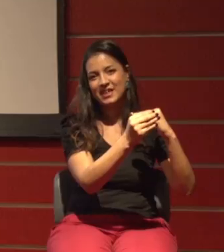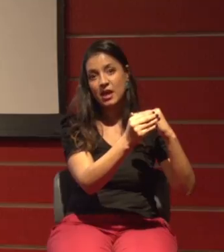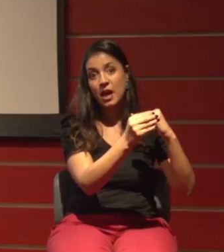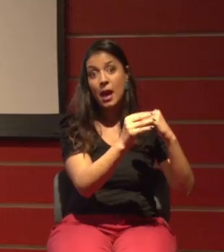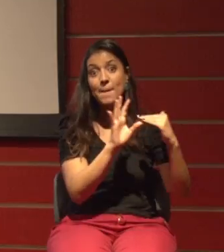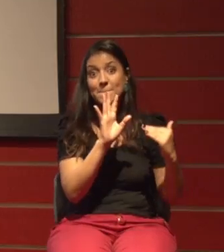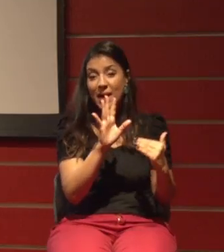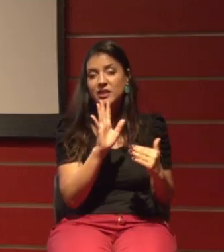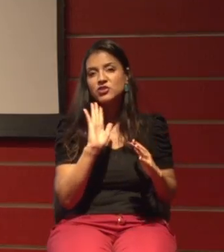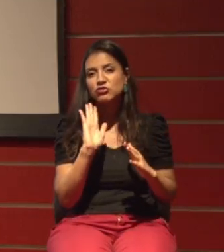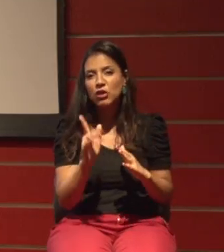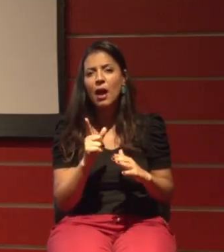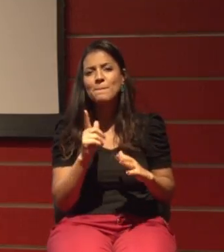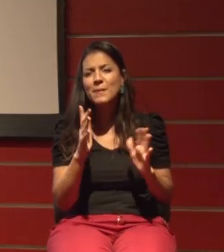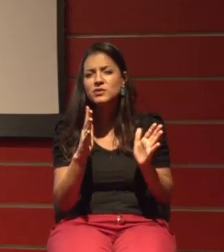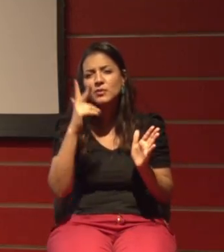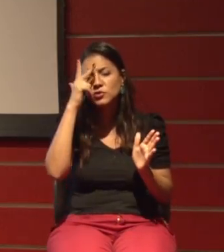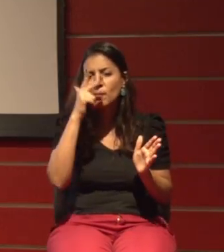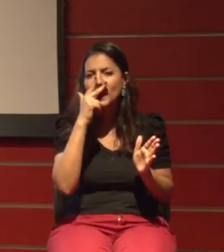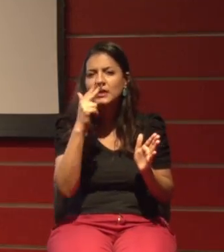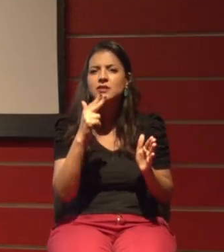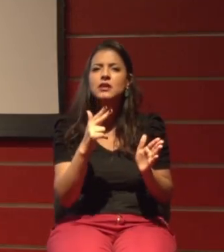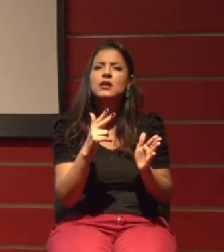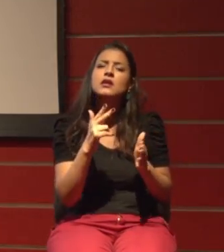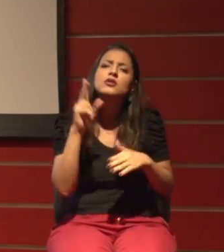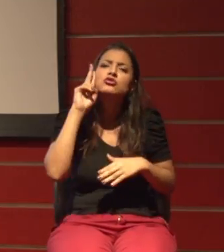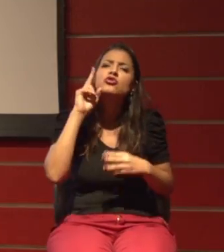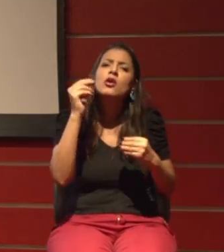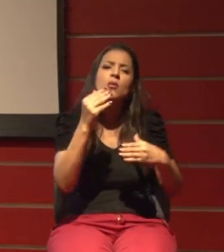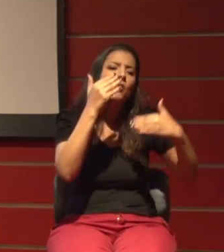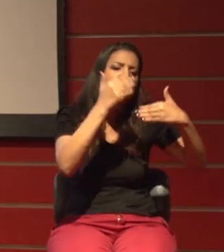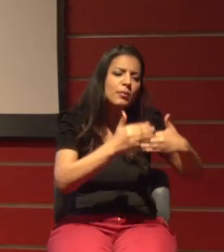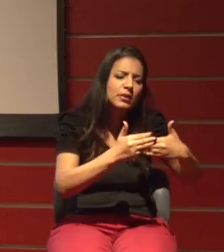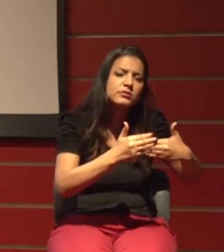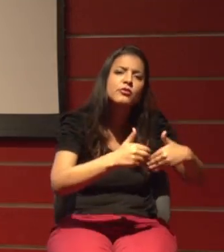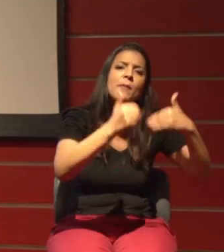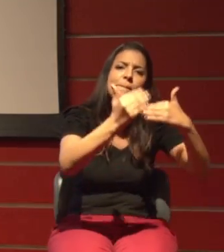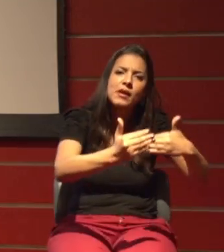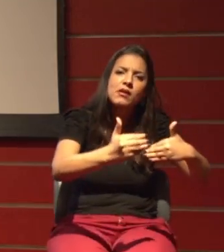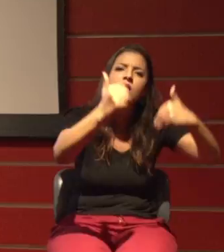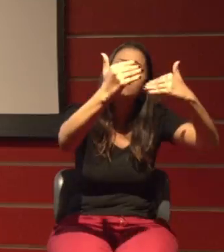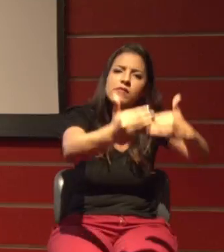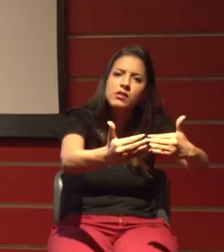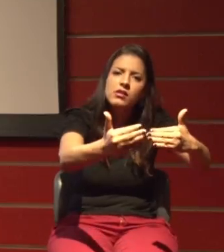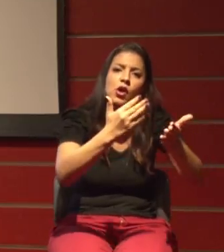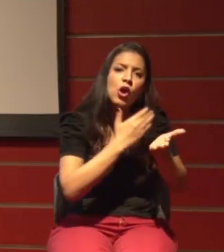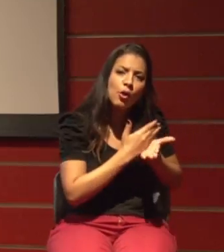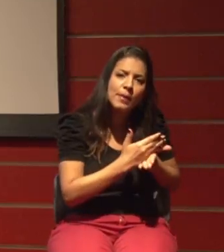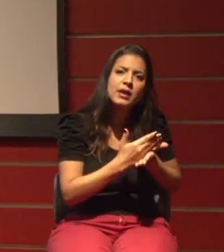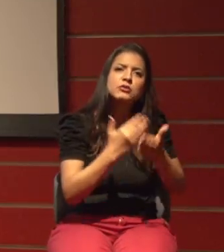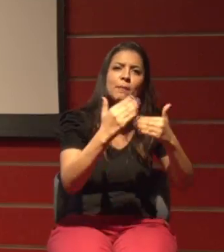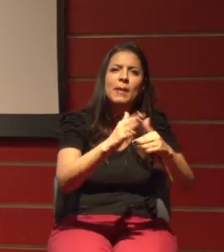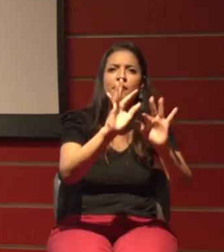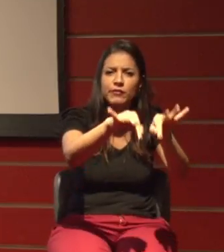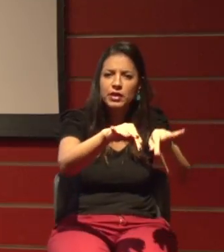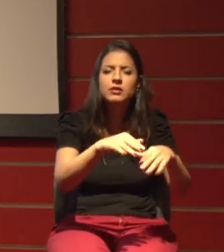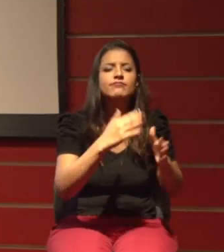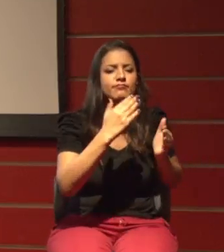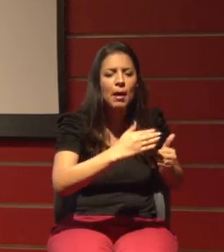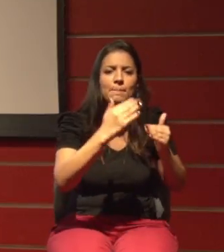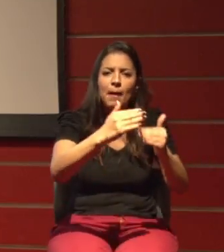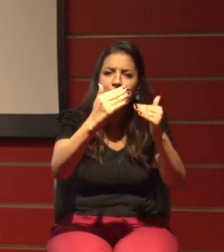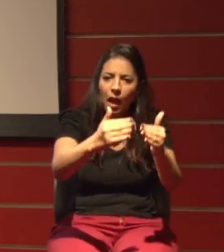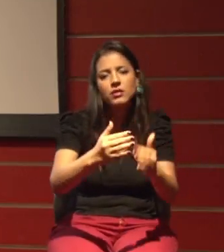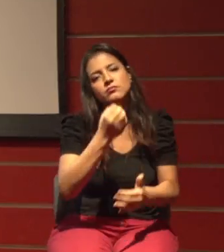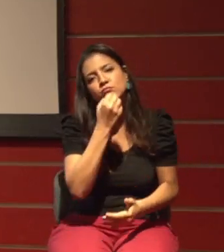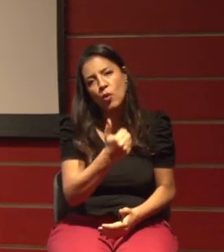essa ideia das etapas da história fica mais fácil de você eh não perder nenhuma ideia né então introdução